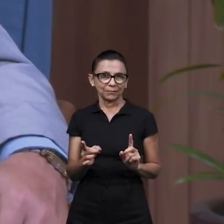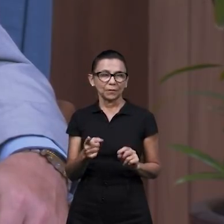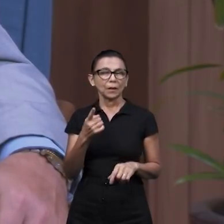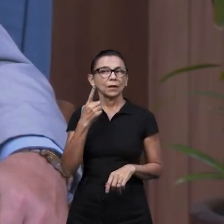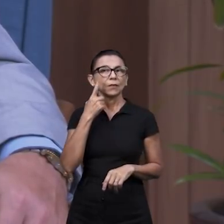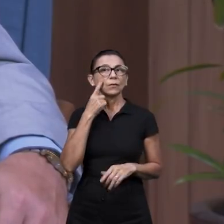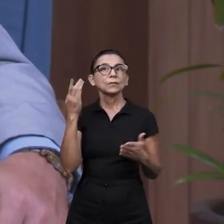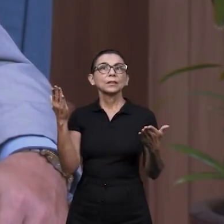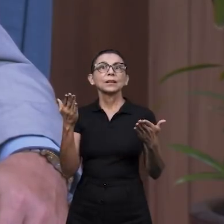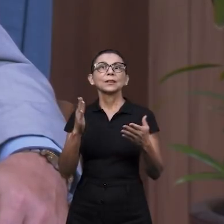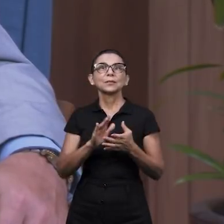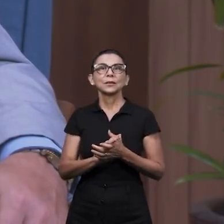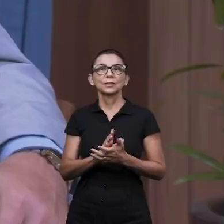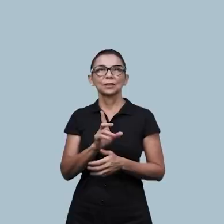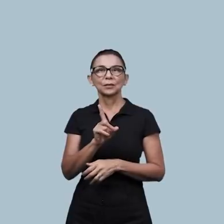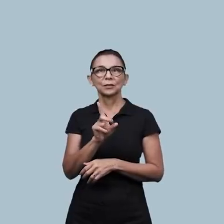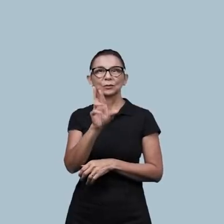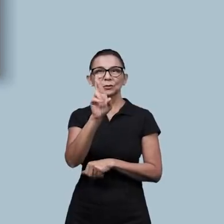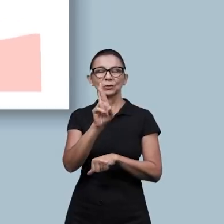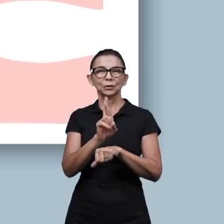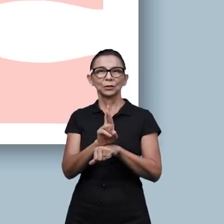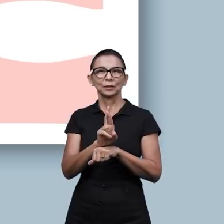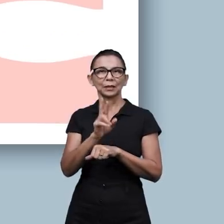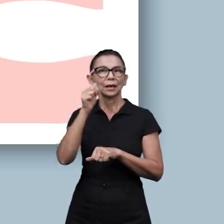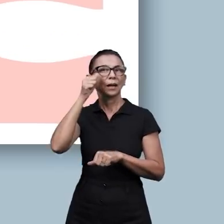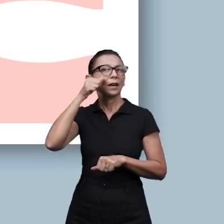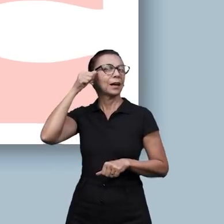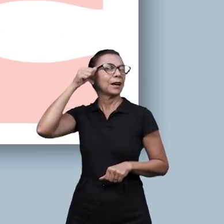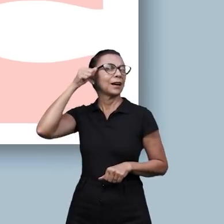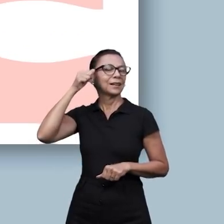Acessibilidade com a doutora Maria Amin.